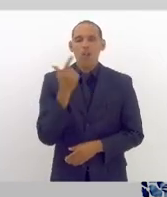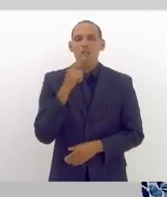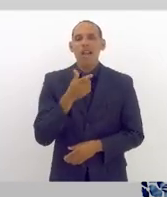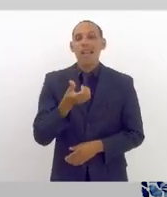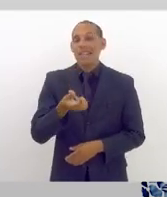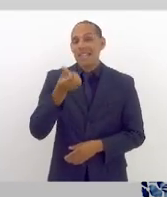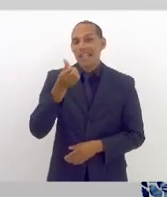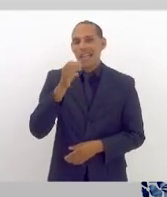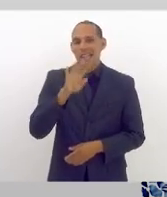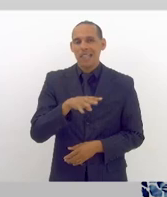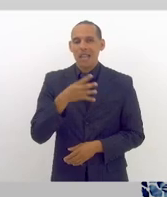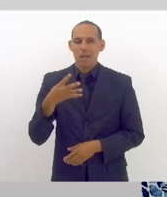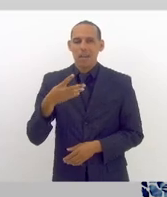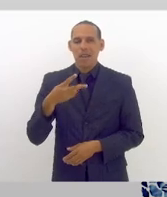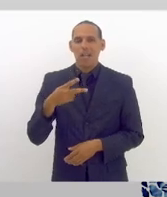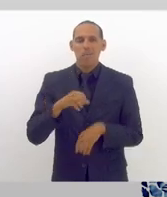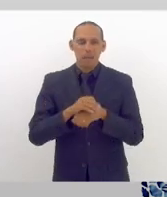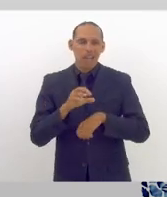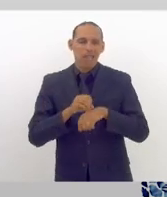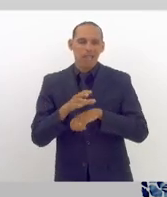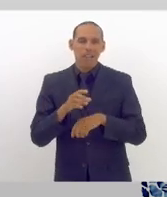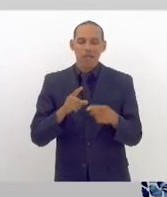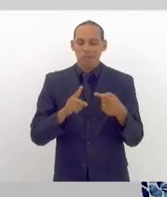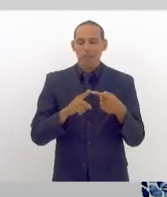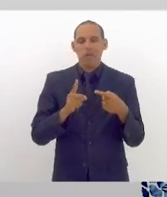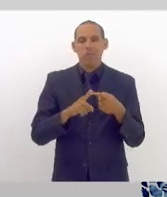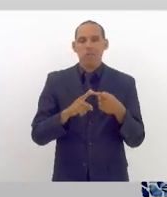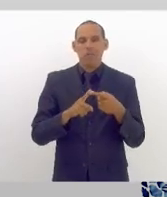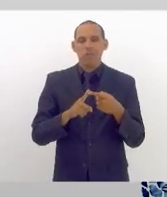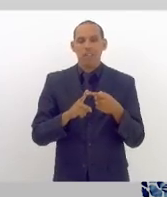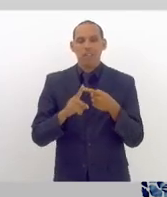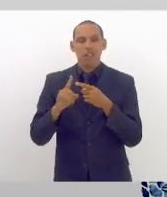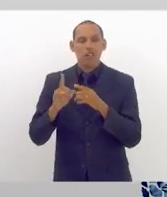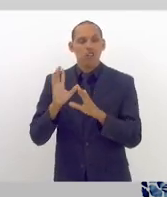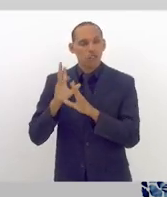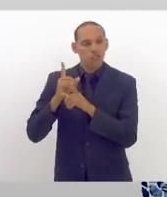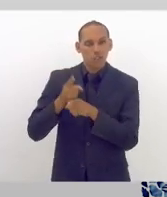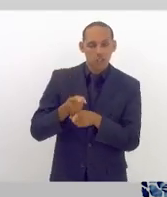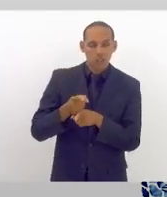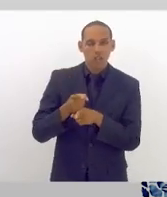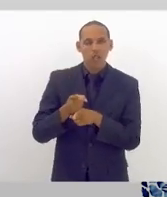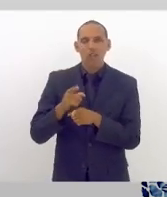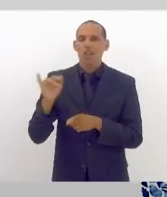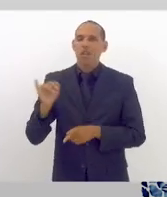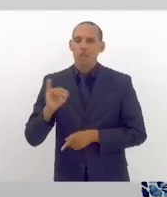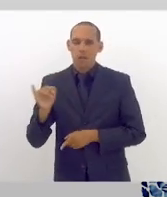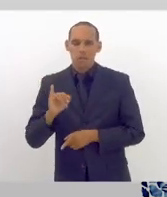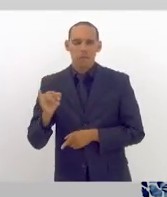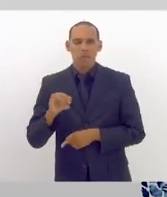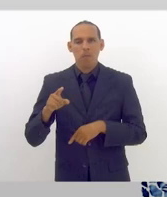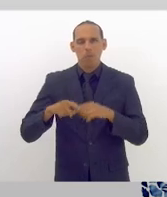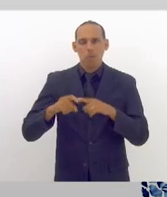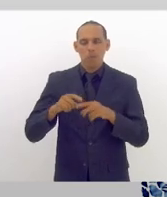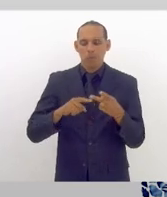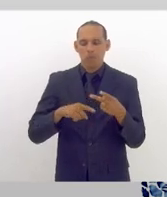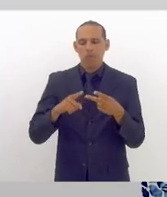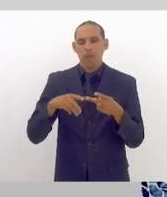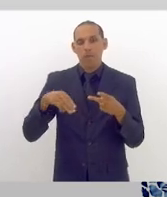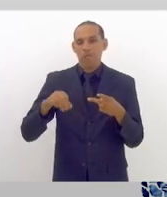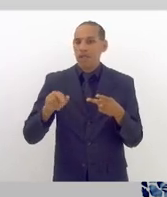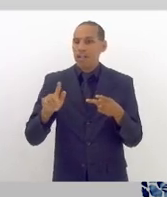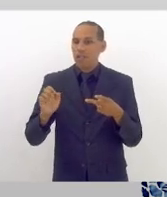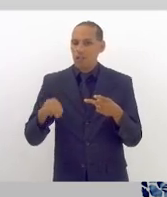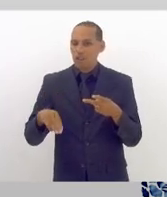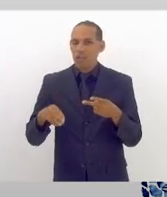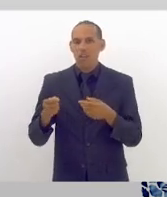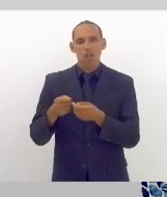tabelas de passagem a tabela de destino de impostos sobre produtos a tabela de destino de margens de comércio tabela